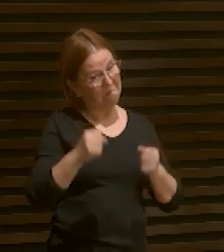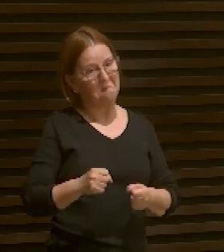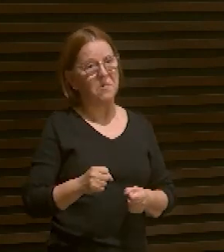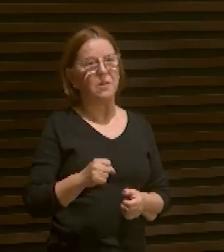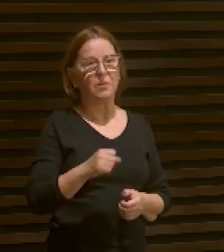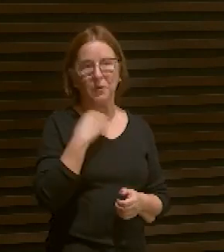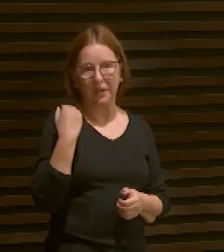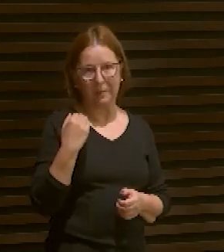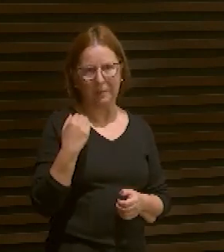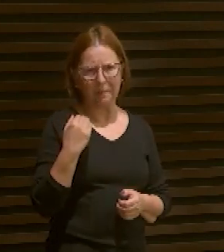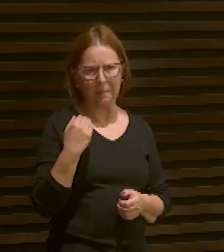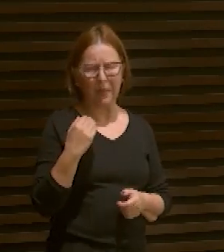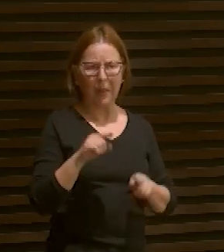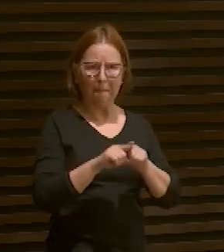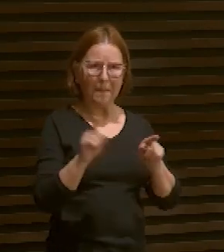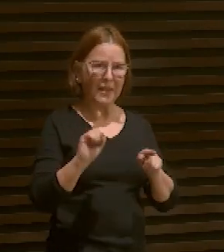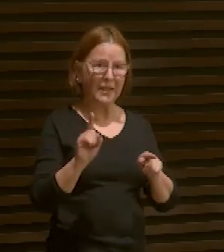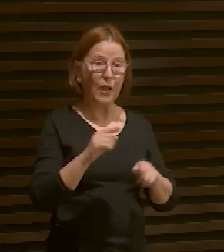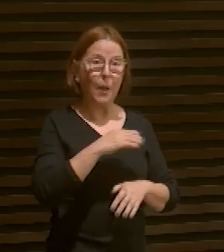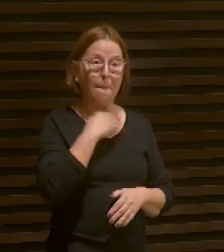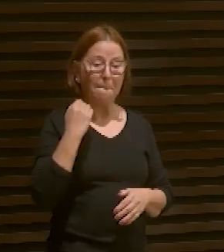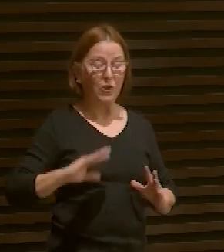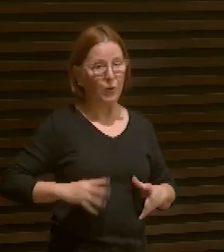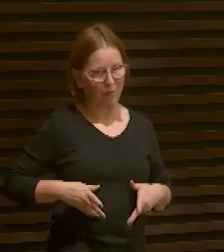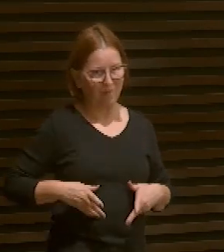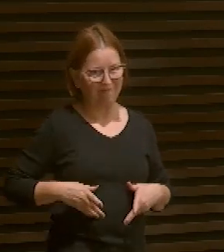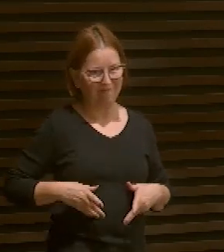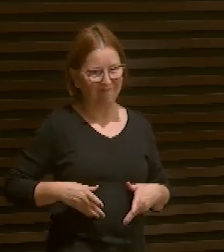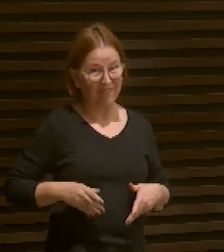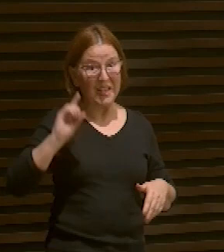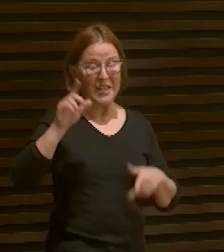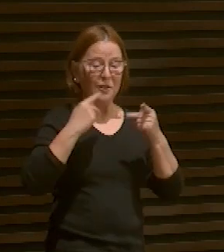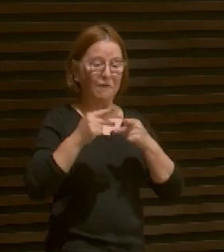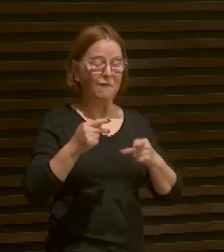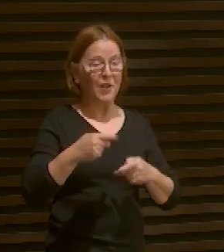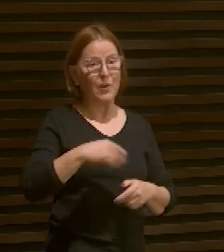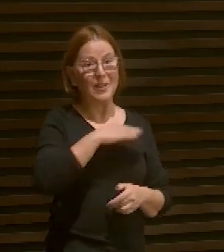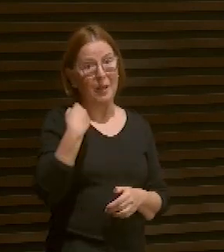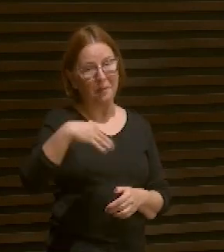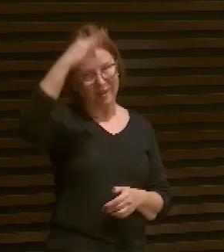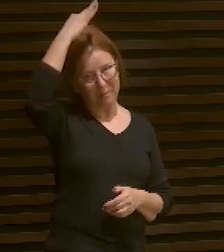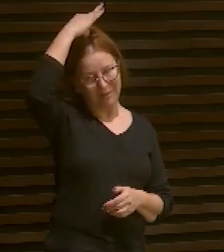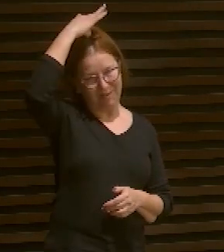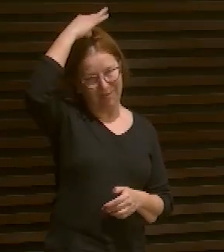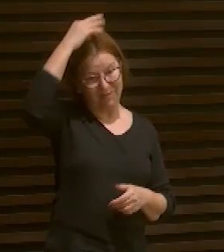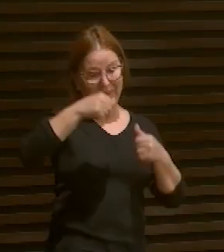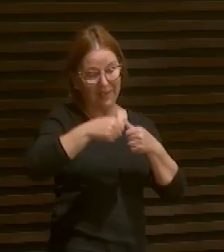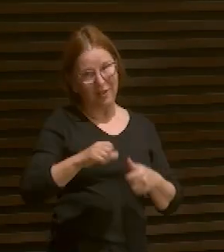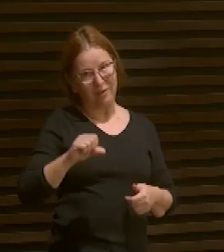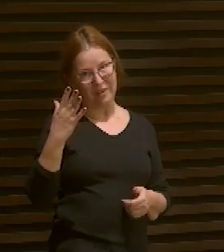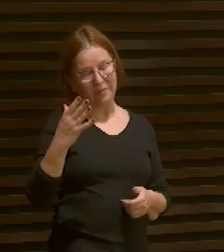morte física. Deus estava falando de uma morte espiritual. E foi o que aconteceu. A palavra de